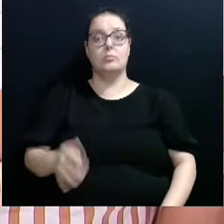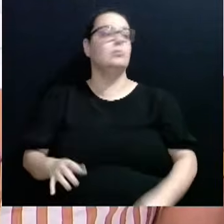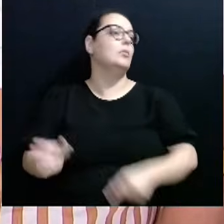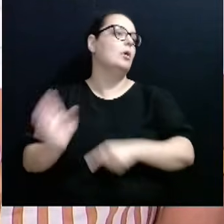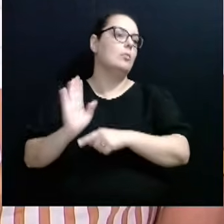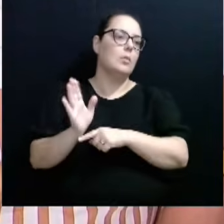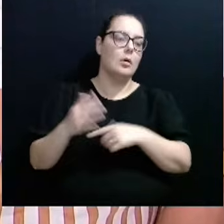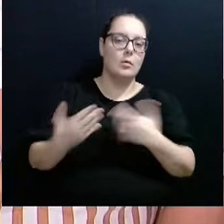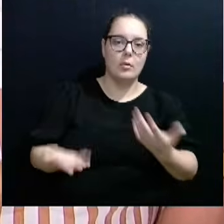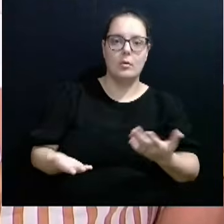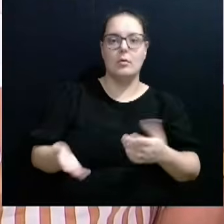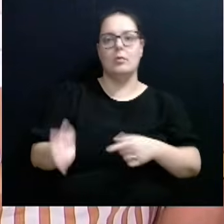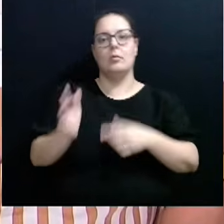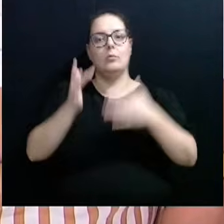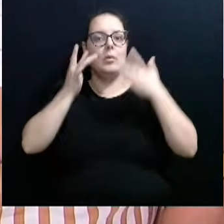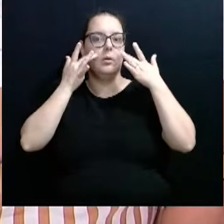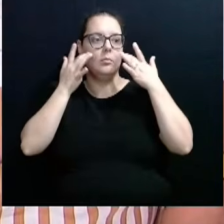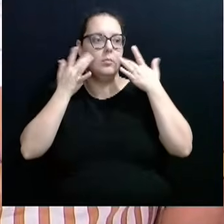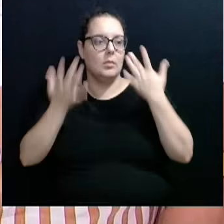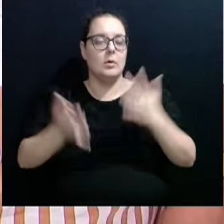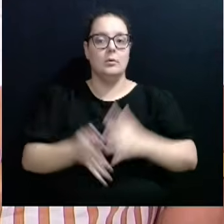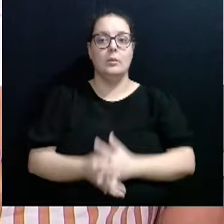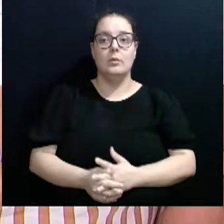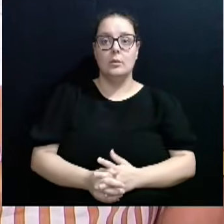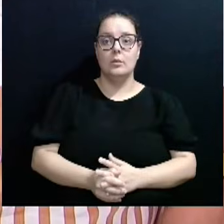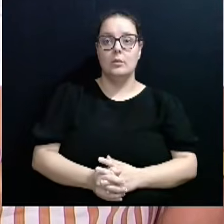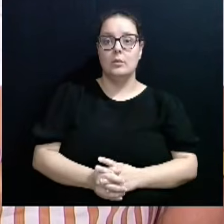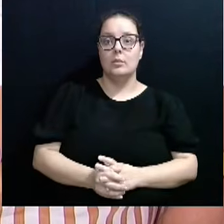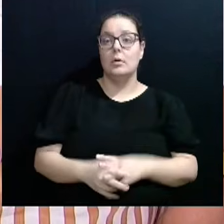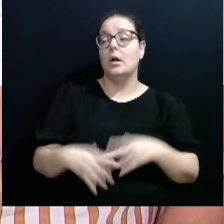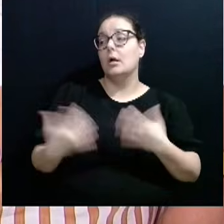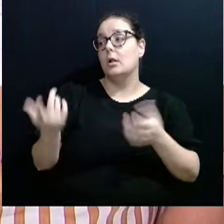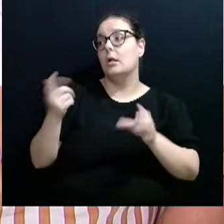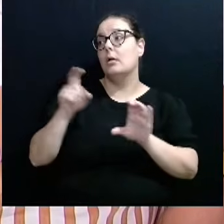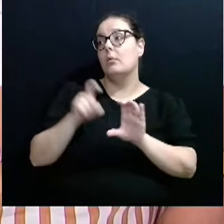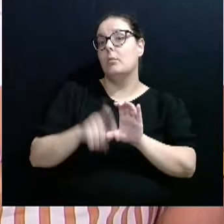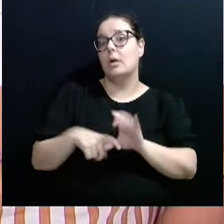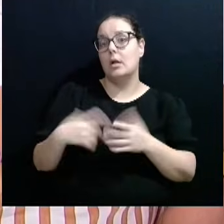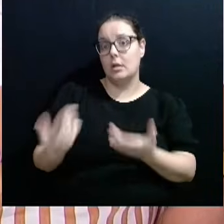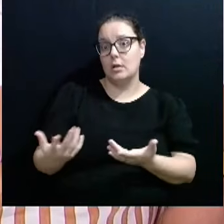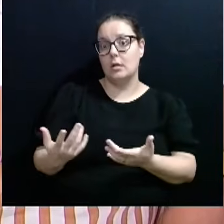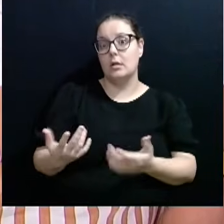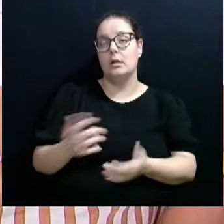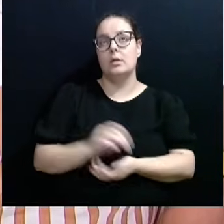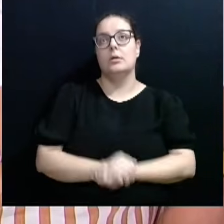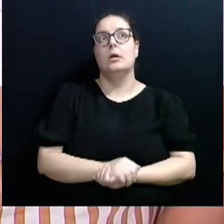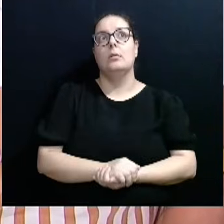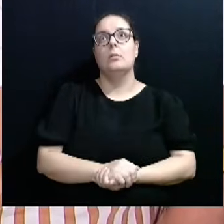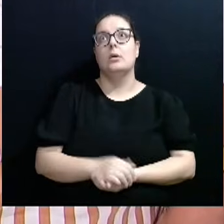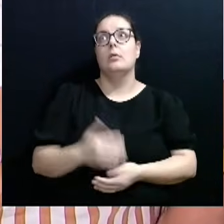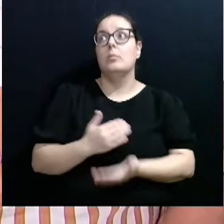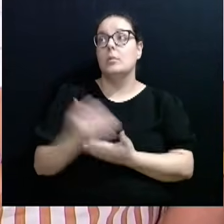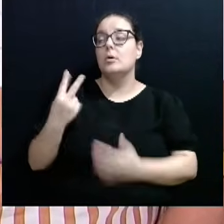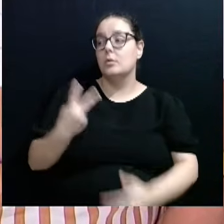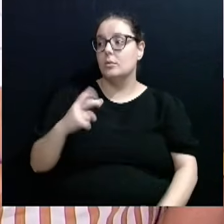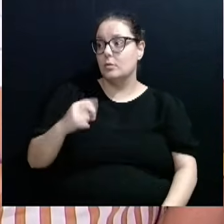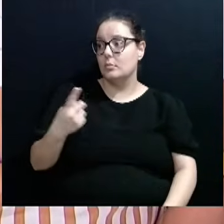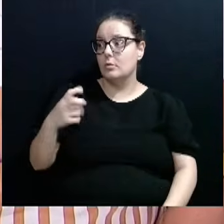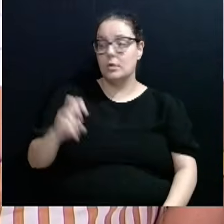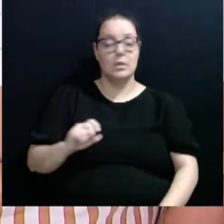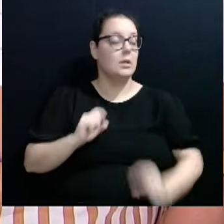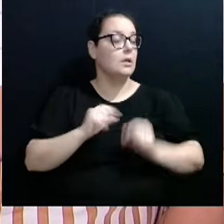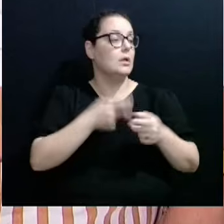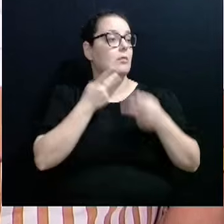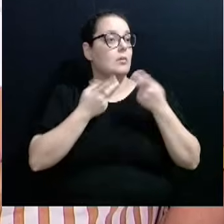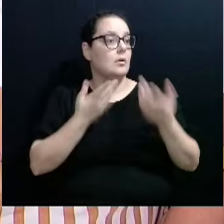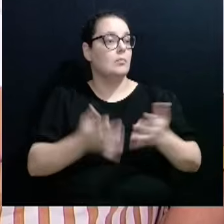Sim, de teatro? Me explica. desde 2015. Desde 2015. Quem contou sobre você em algum lugar? Então, existia